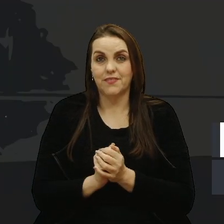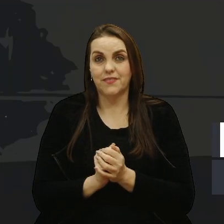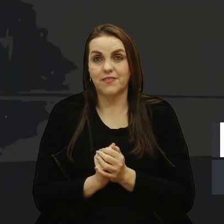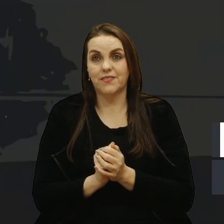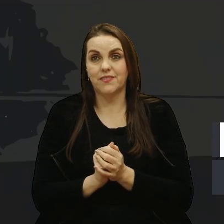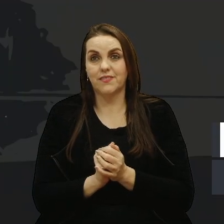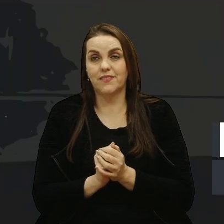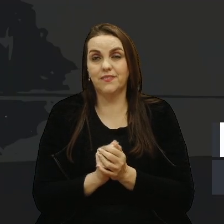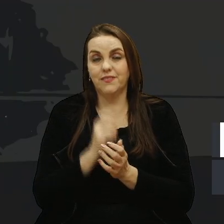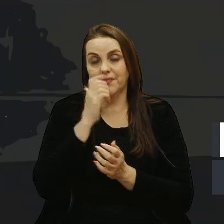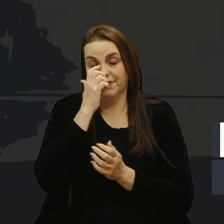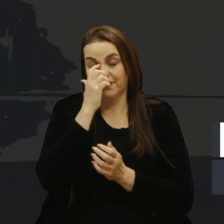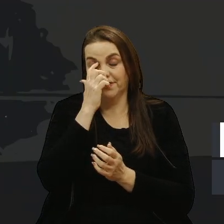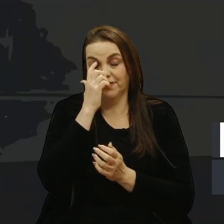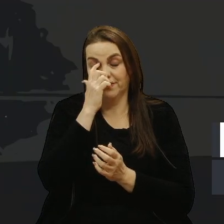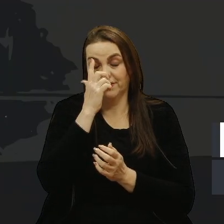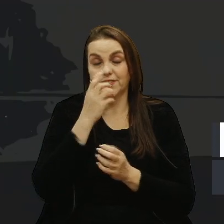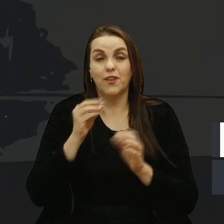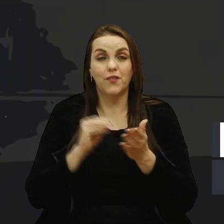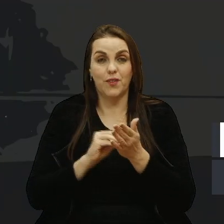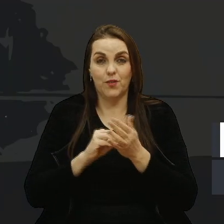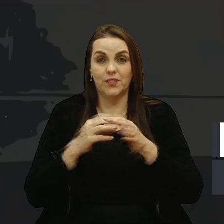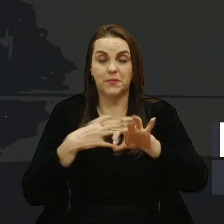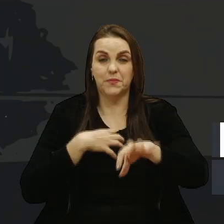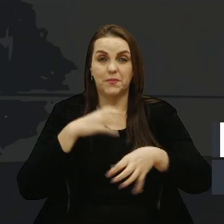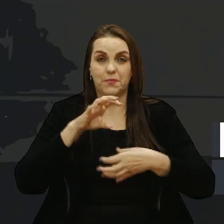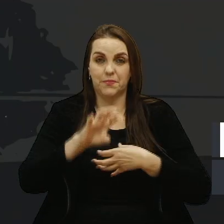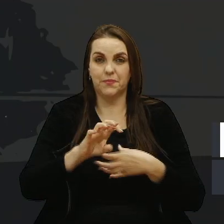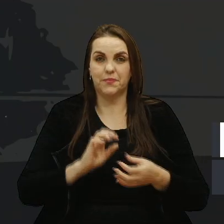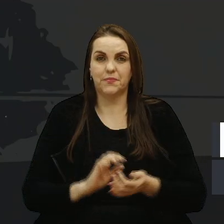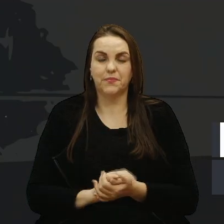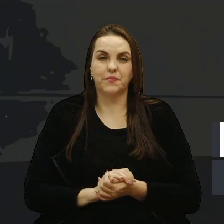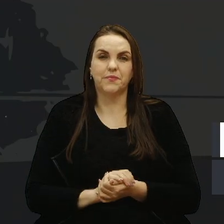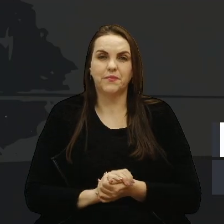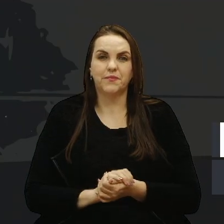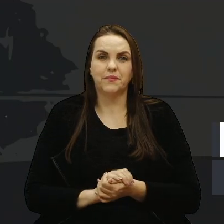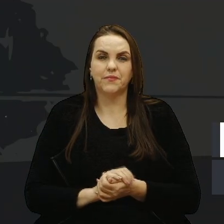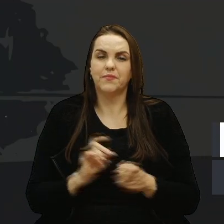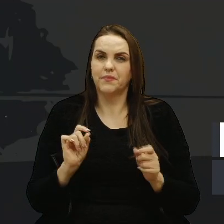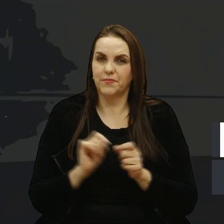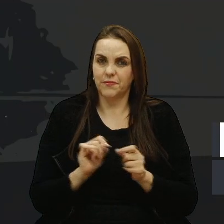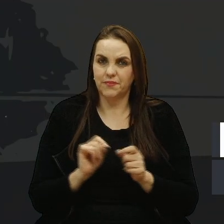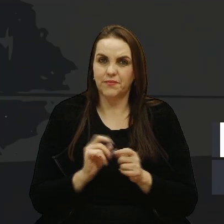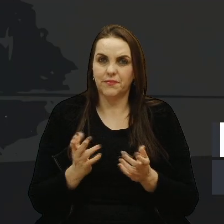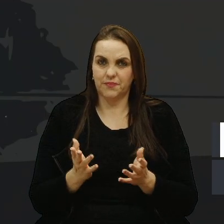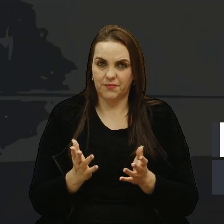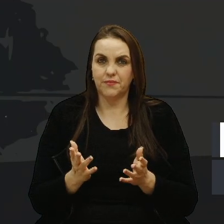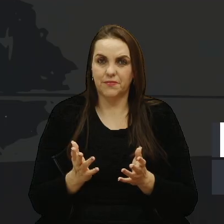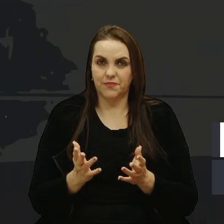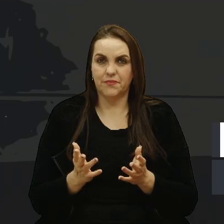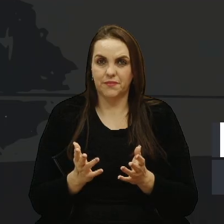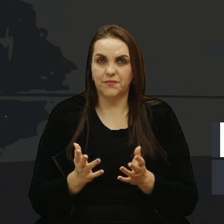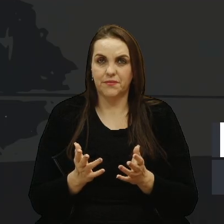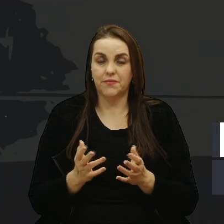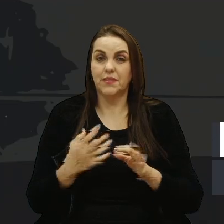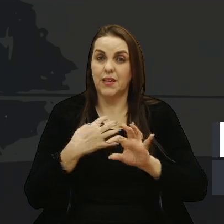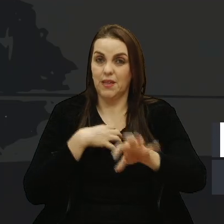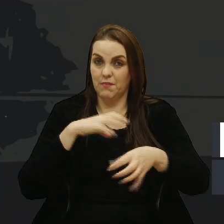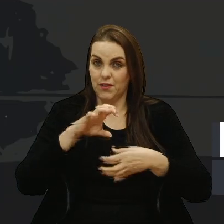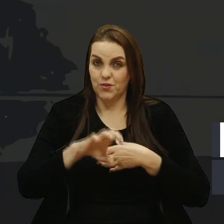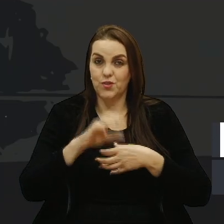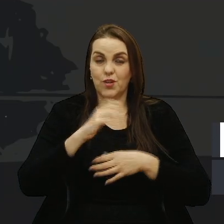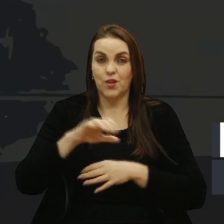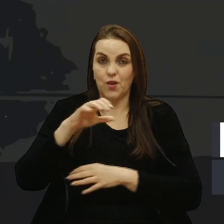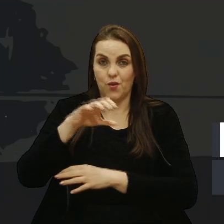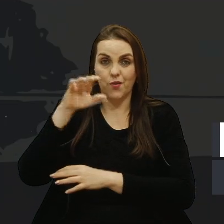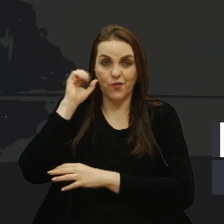falta um pouco de empatia, né? Empatia de fazer, uma parte, vereador, empatia de ouvir, empatia de